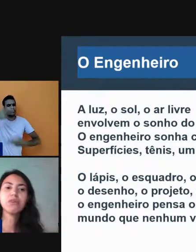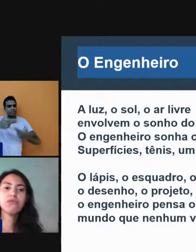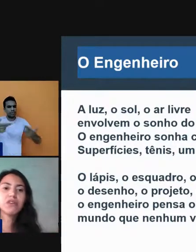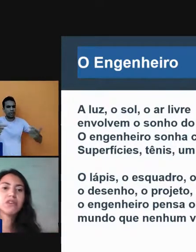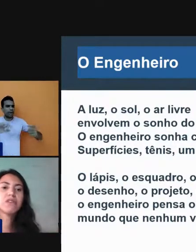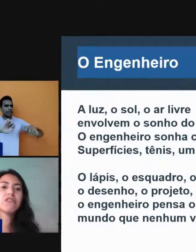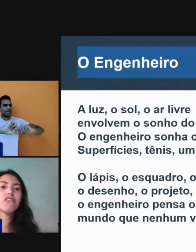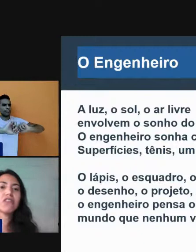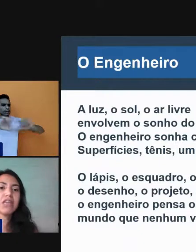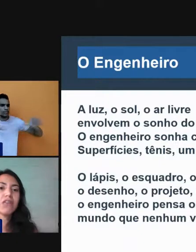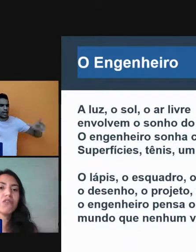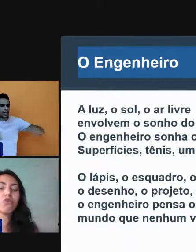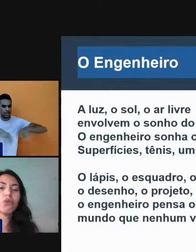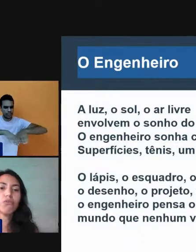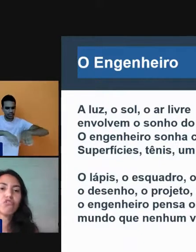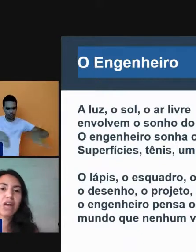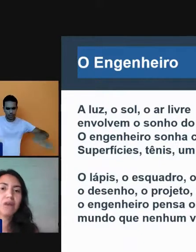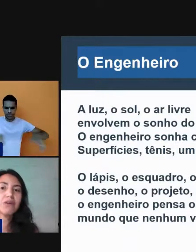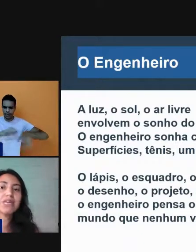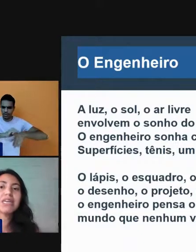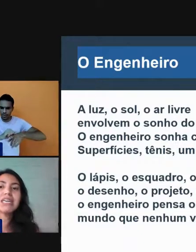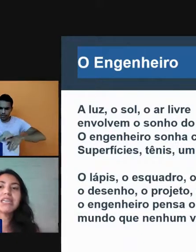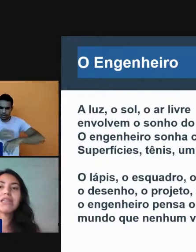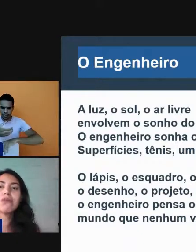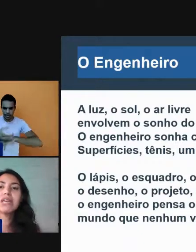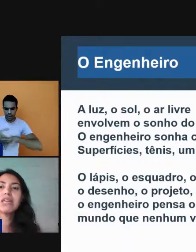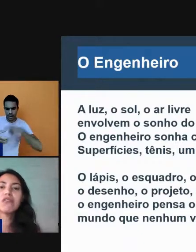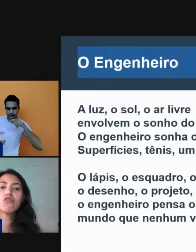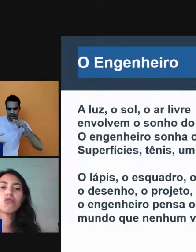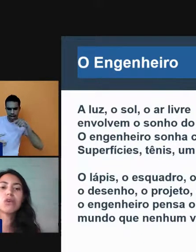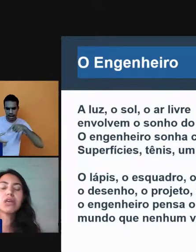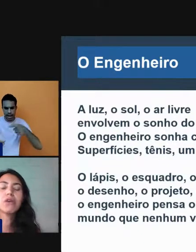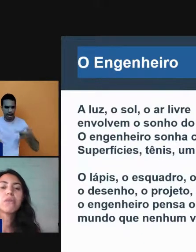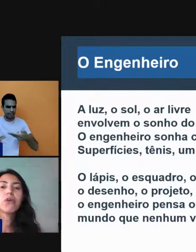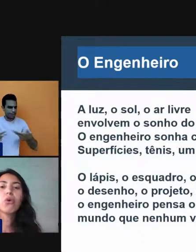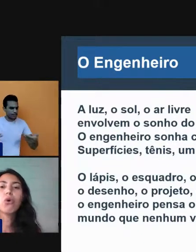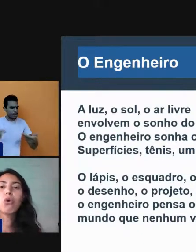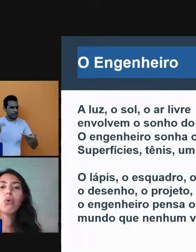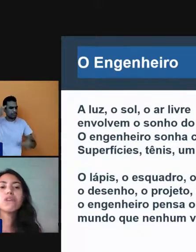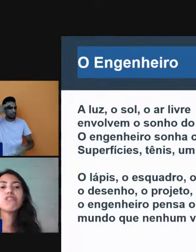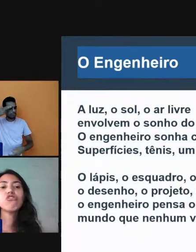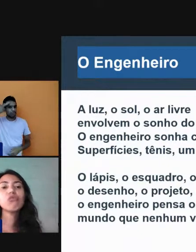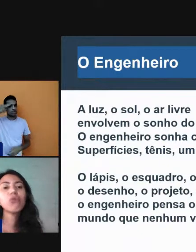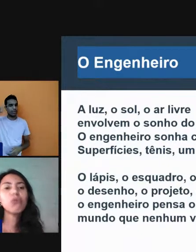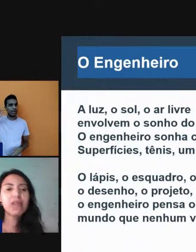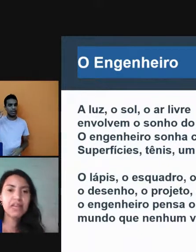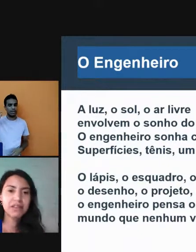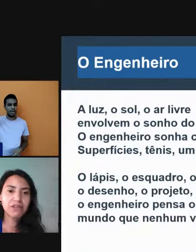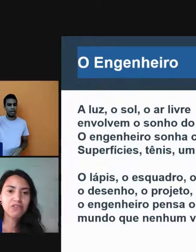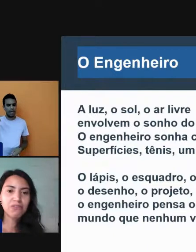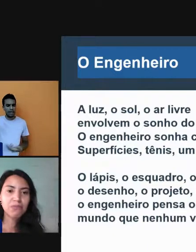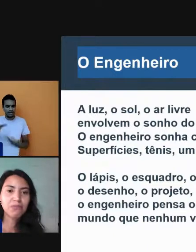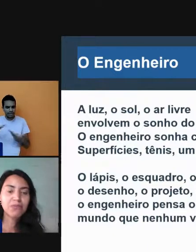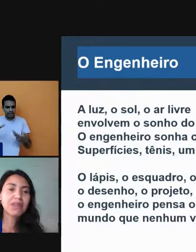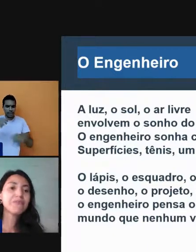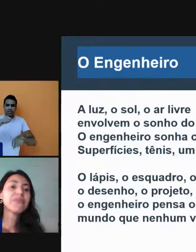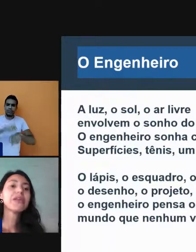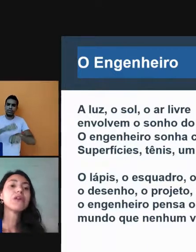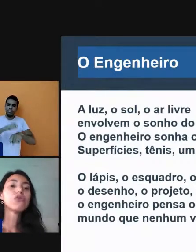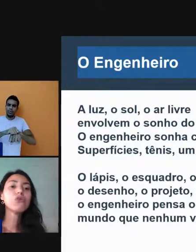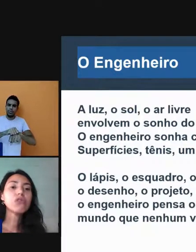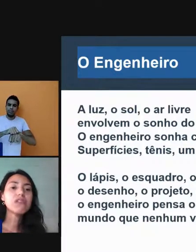né, superfícies, tênis, um copo de água. Então, ele sonha com coisas concretas,